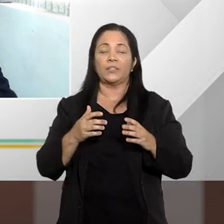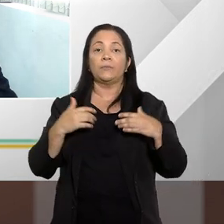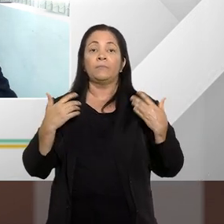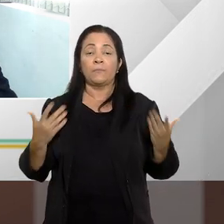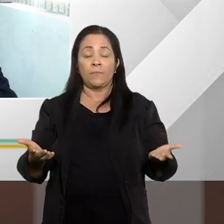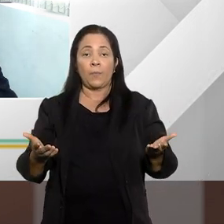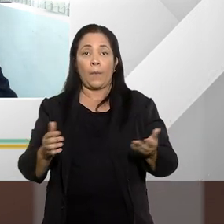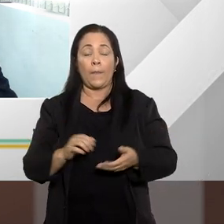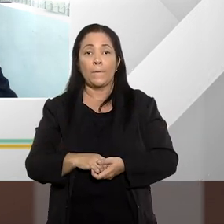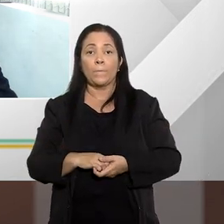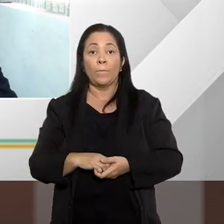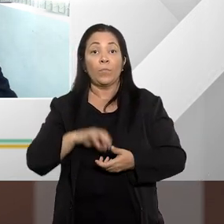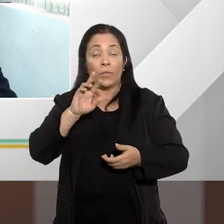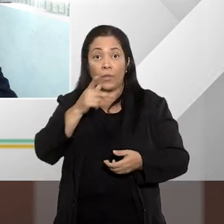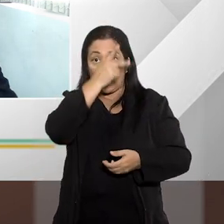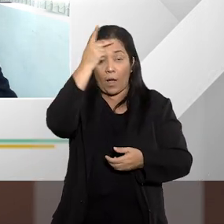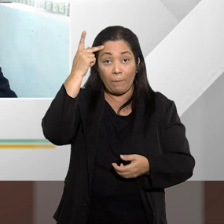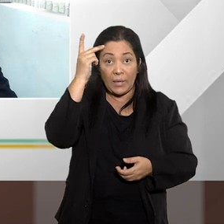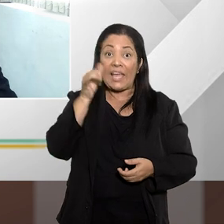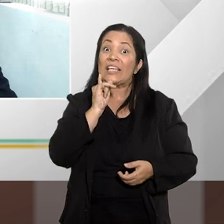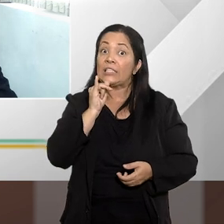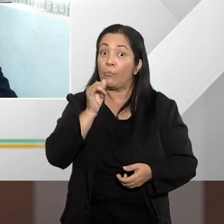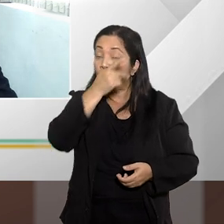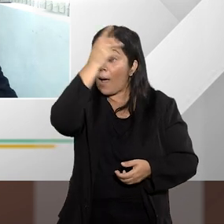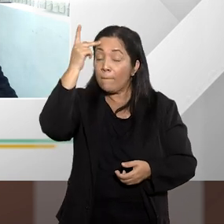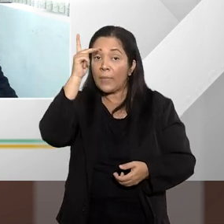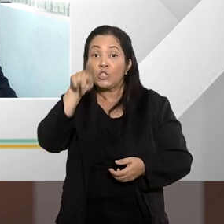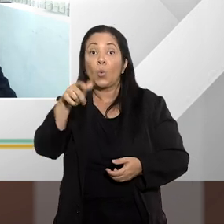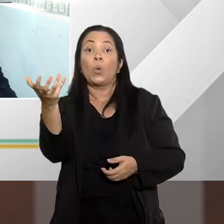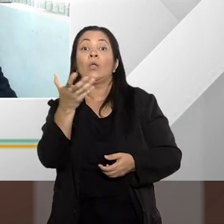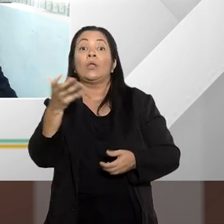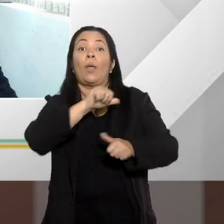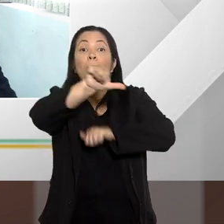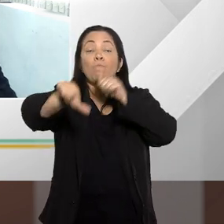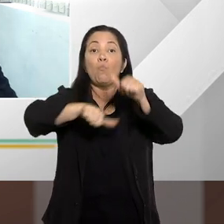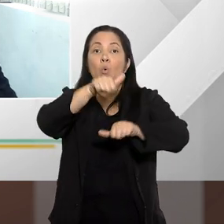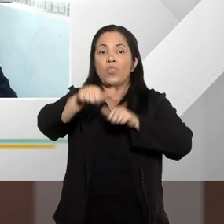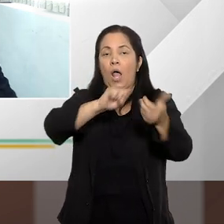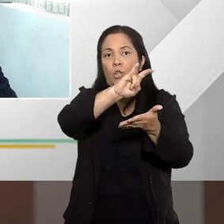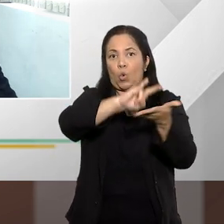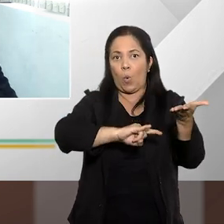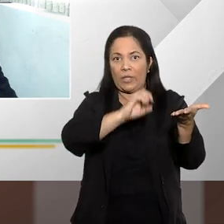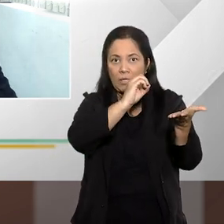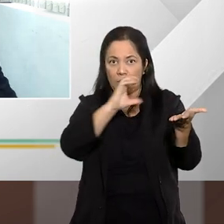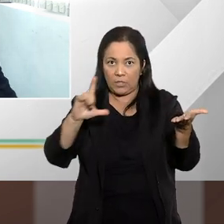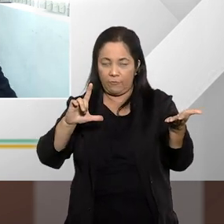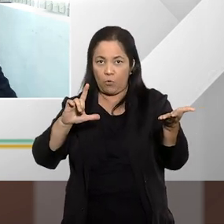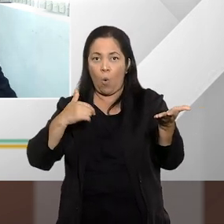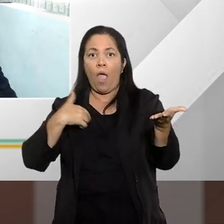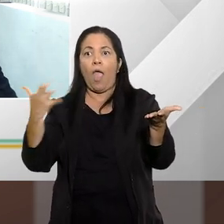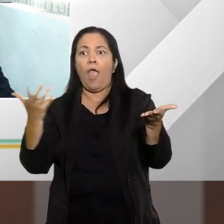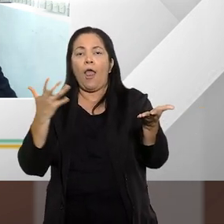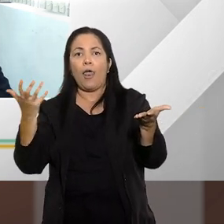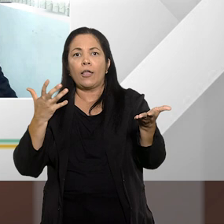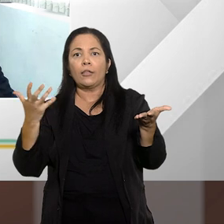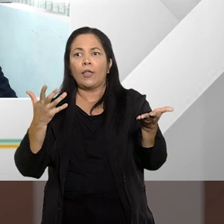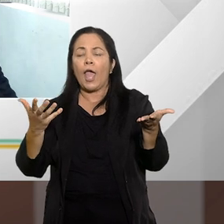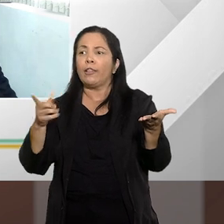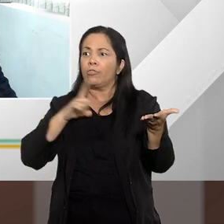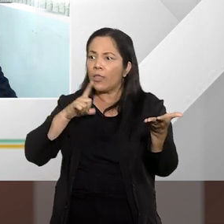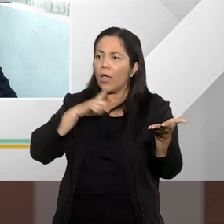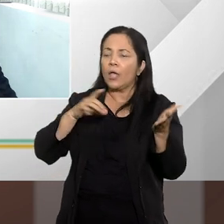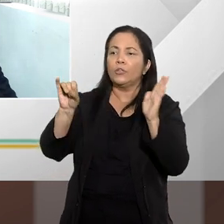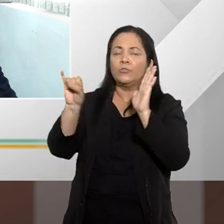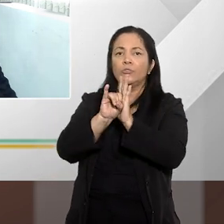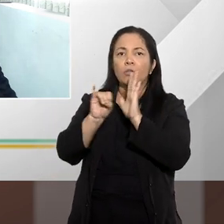que a pessoa que quer fazer essa adequação na documentação civil, né, com a sua identidade de gênero, com a sua essência, assim como